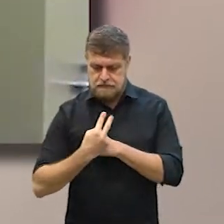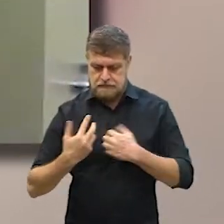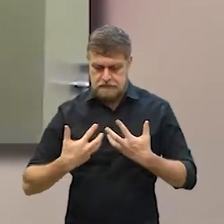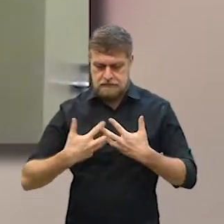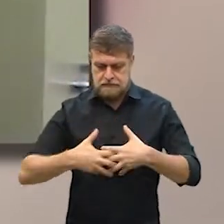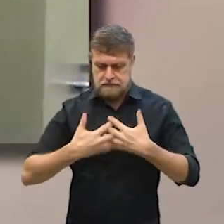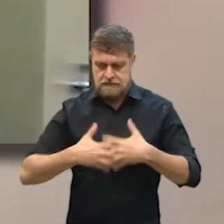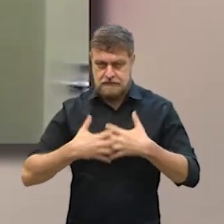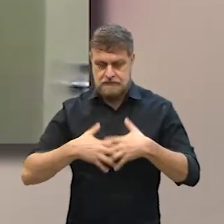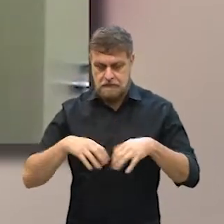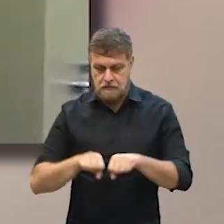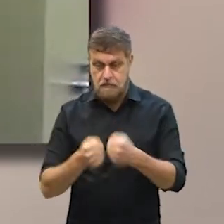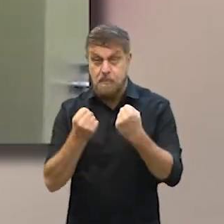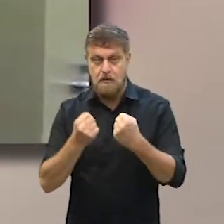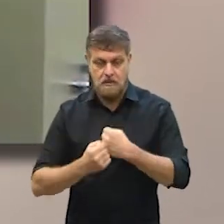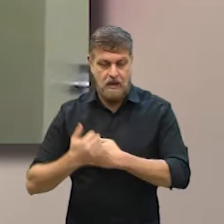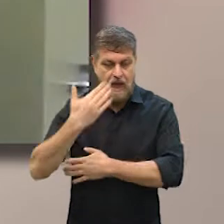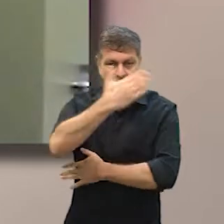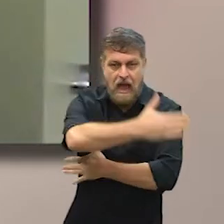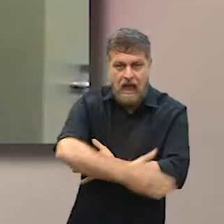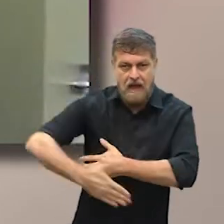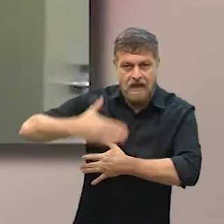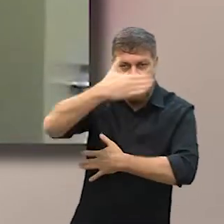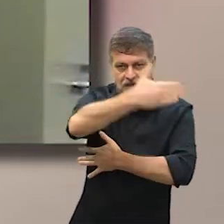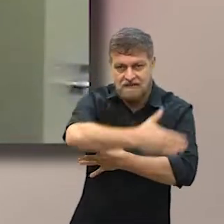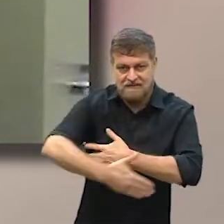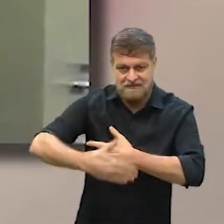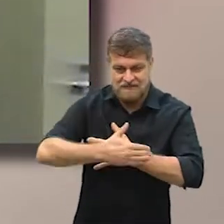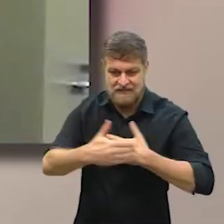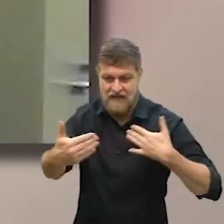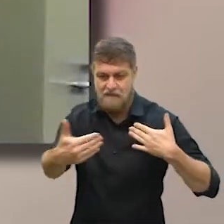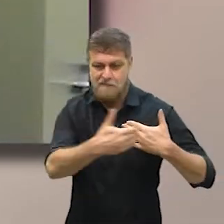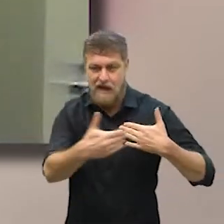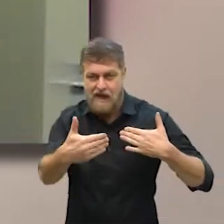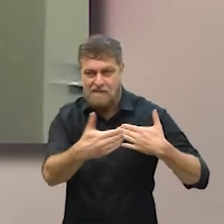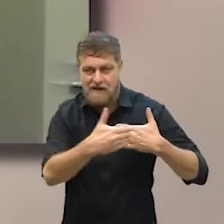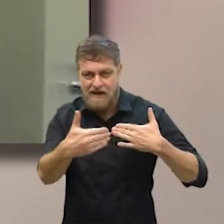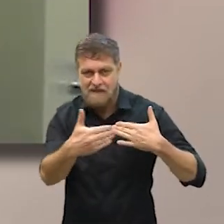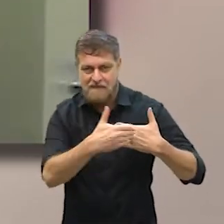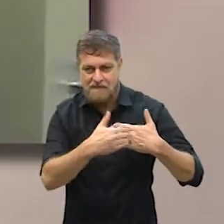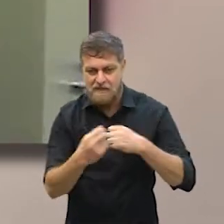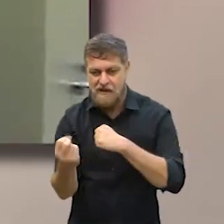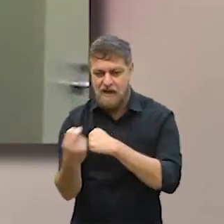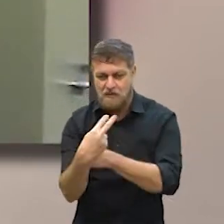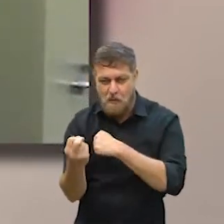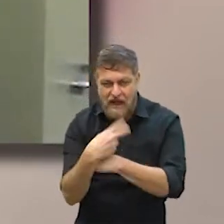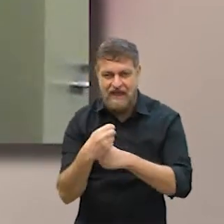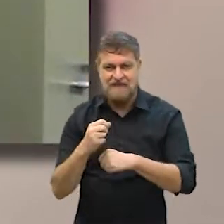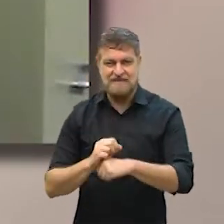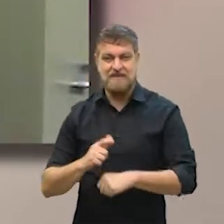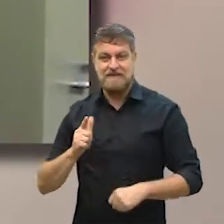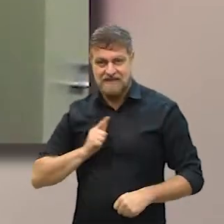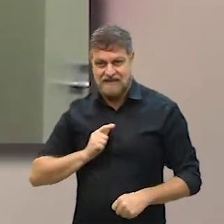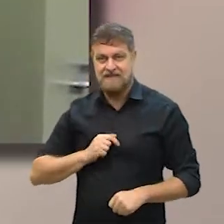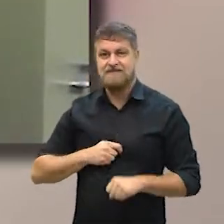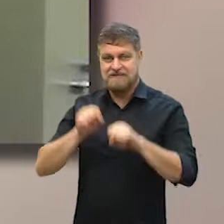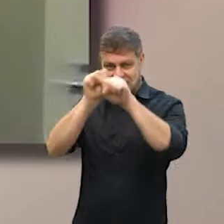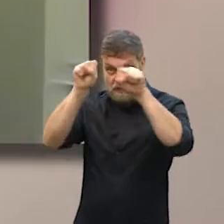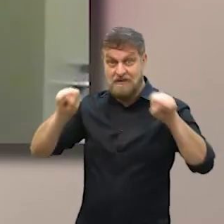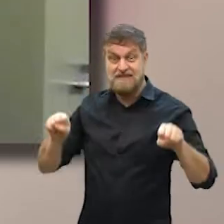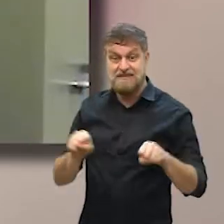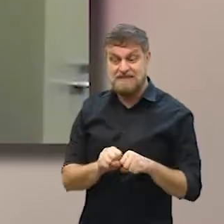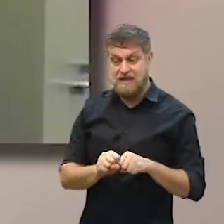doença onde o sistema imune aqueles nosso sistema de defesa que o instante se fala em na defesa resposta imunológica